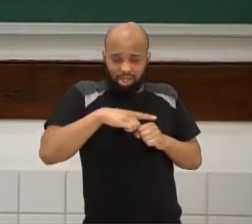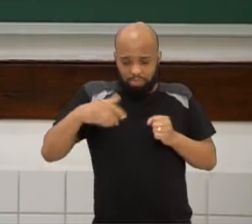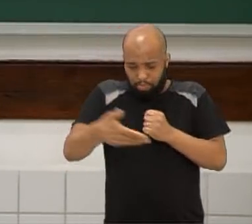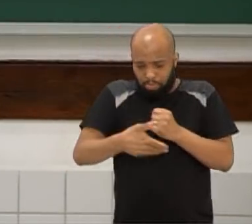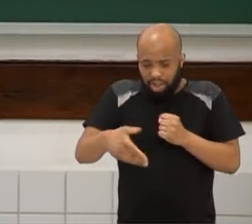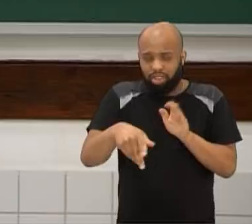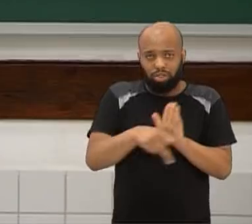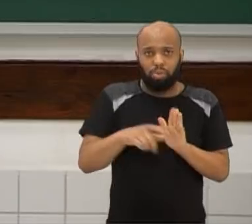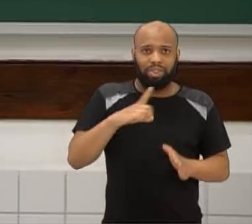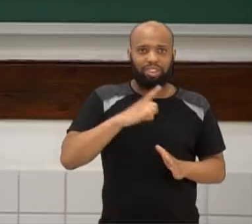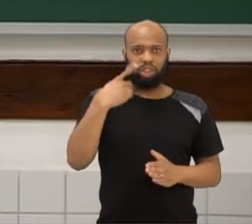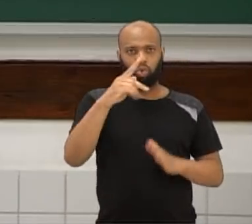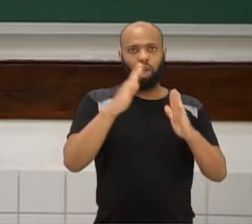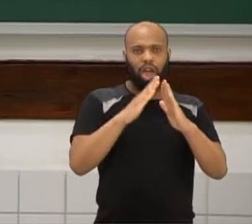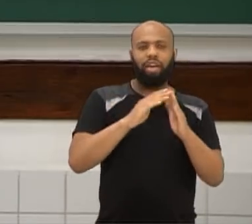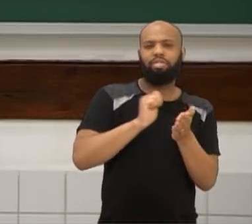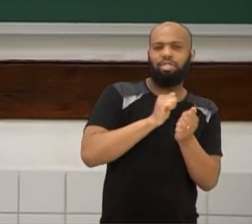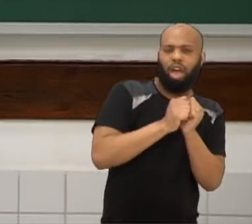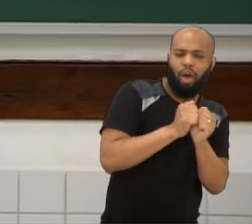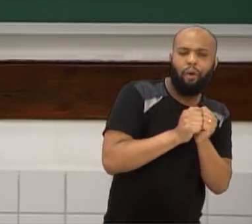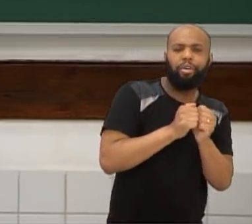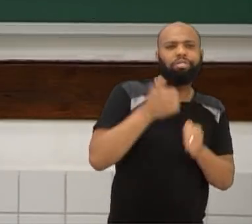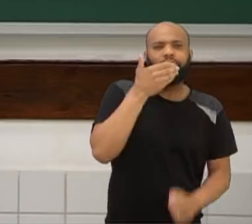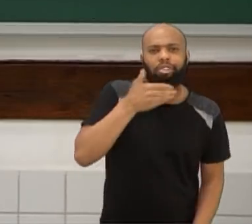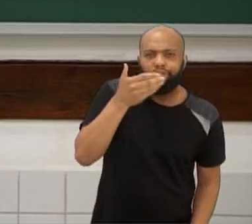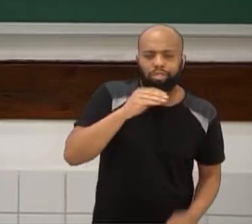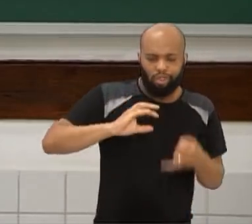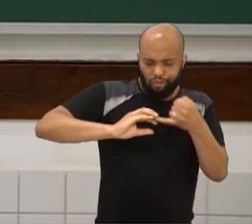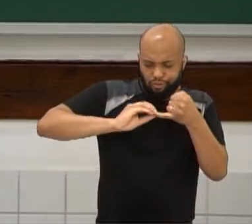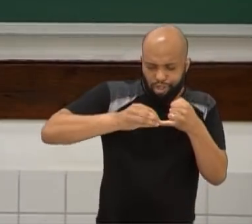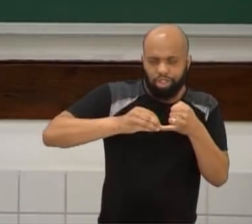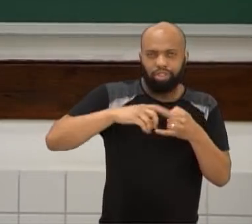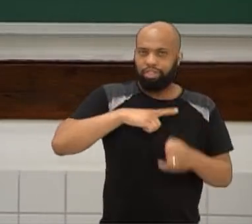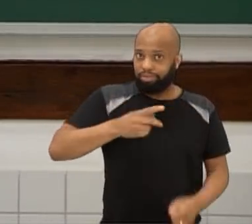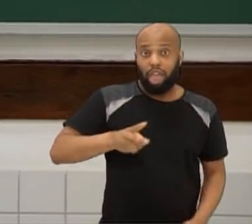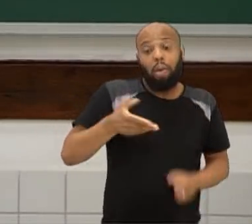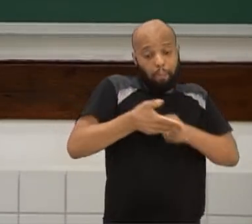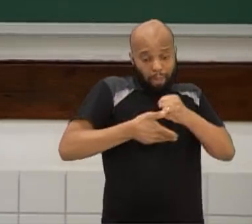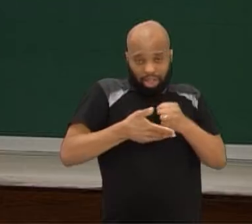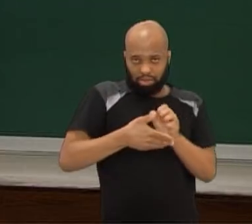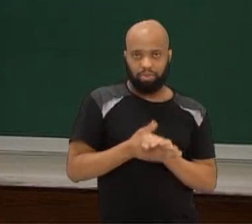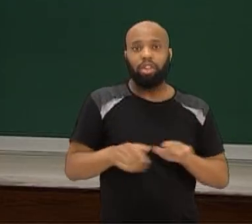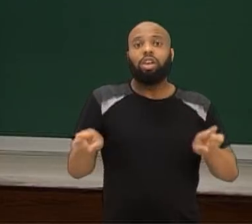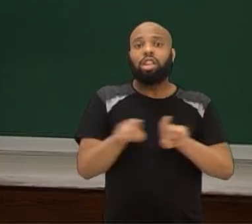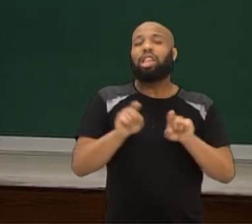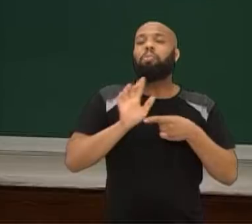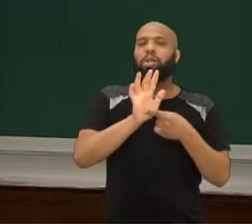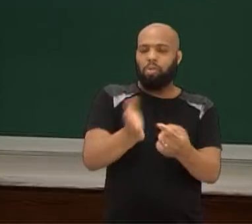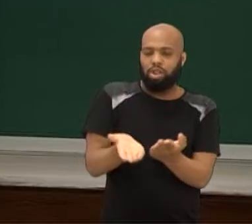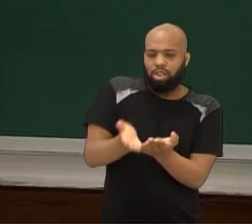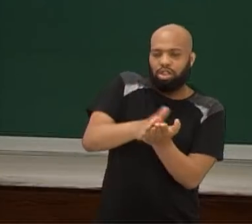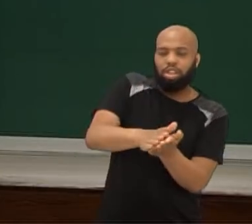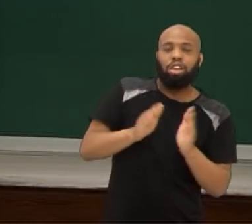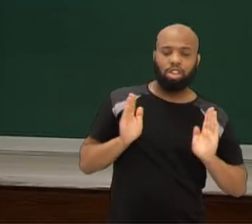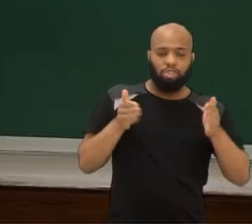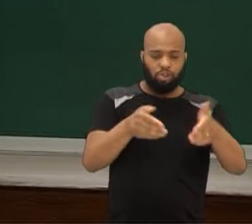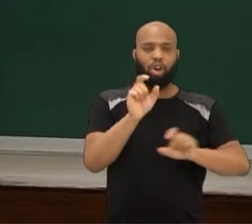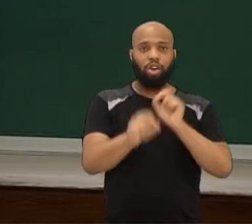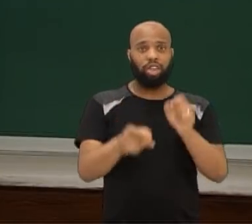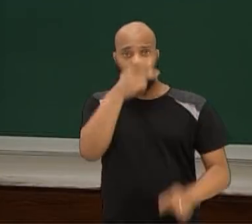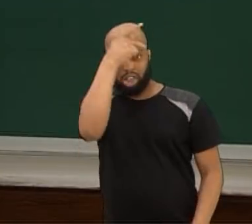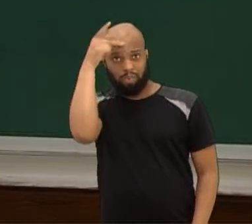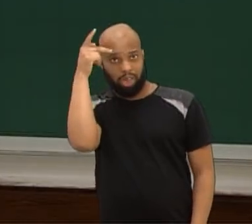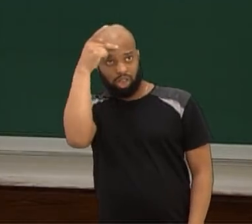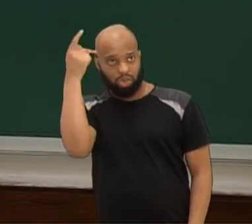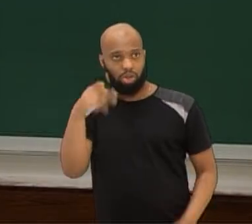básico para você ter em casa. O arroz, o açúcar, o feijão. Revela que o panfleto foi feito para os